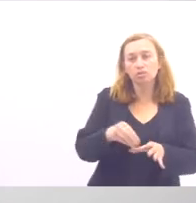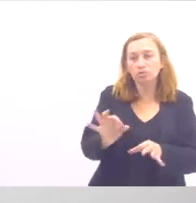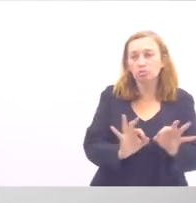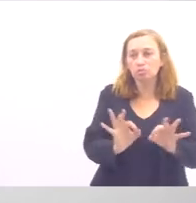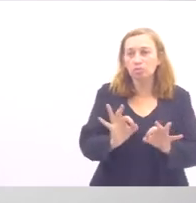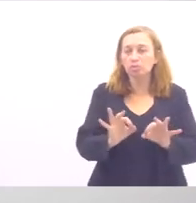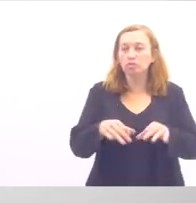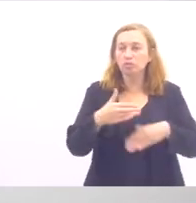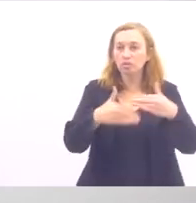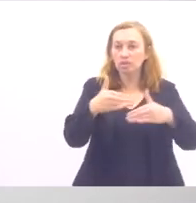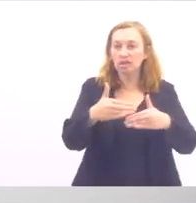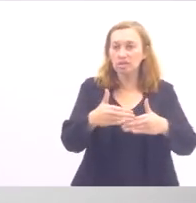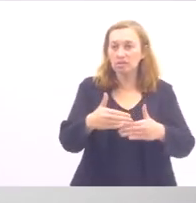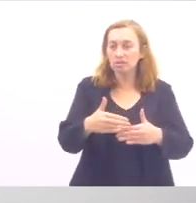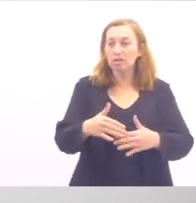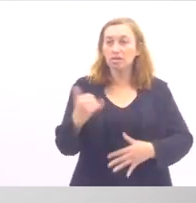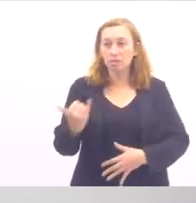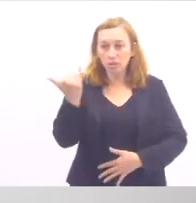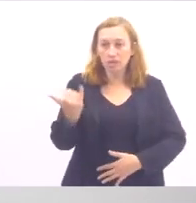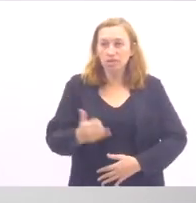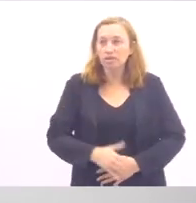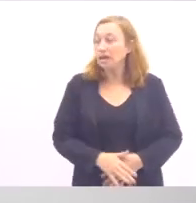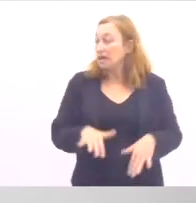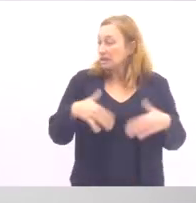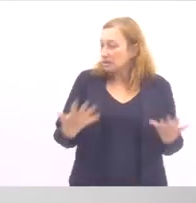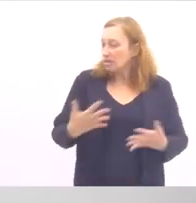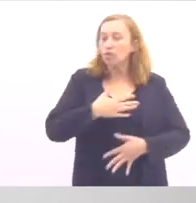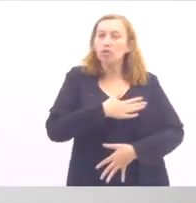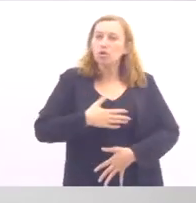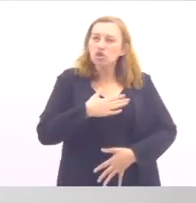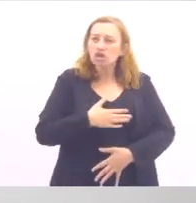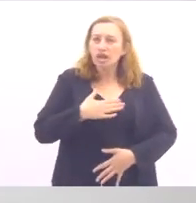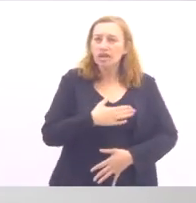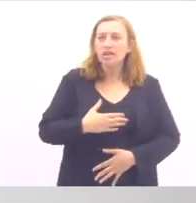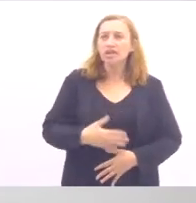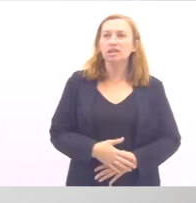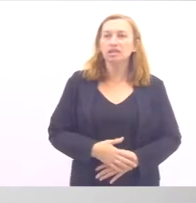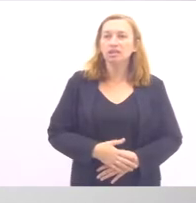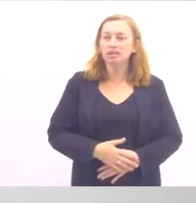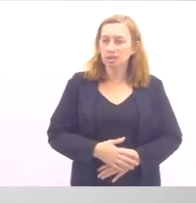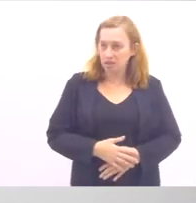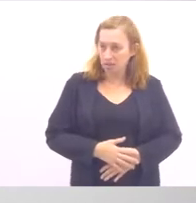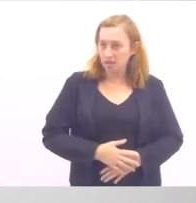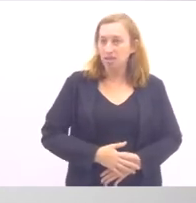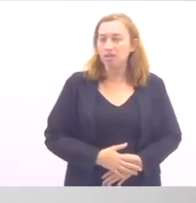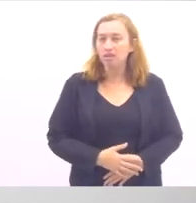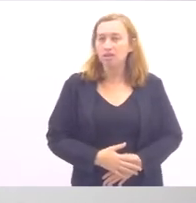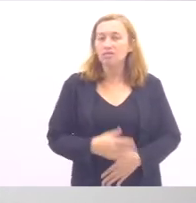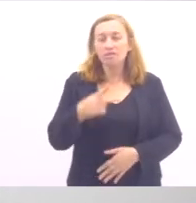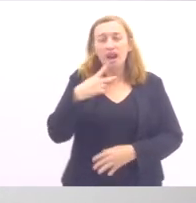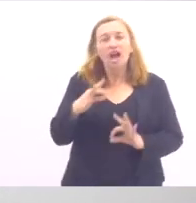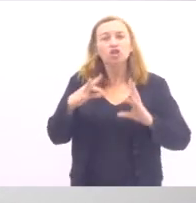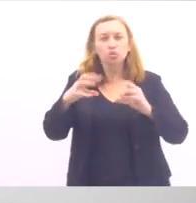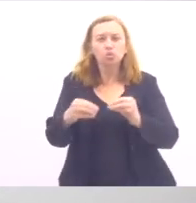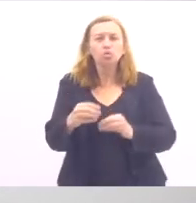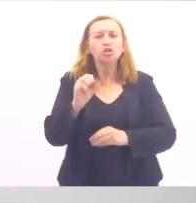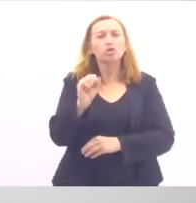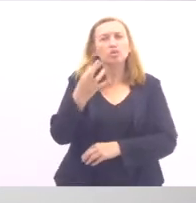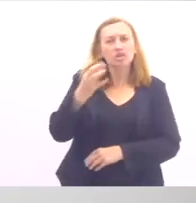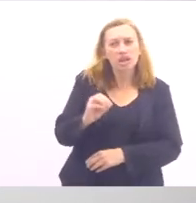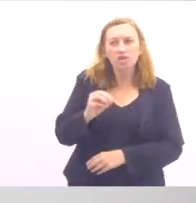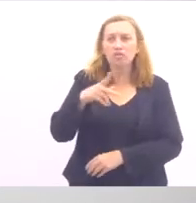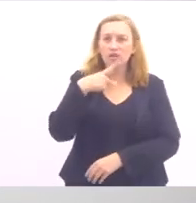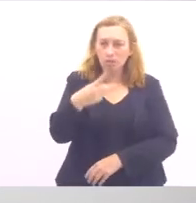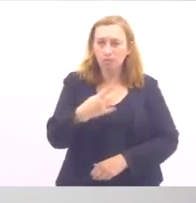é indispensável, né? Então, gostaria aqui de reiterar tudo que o Sérgio